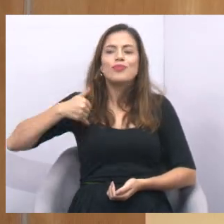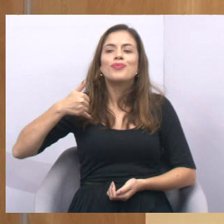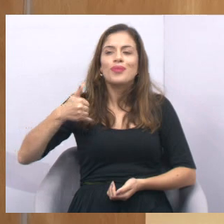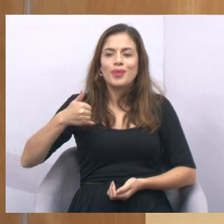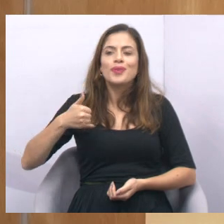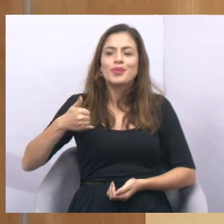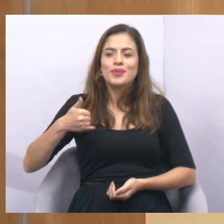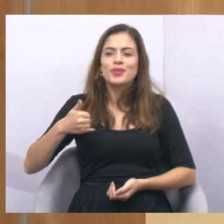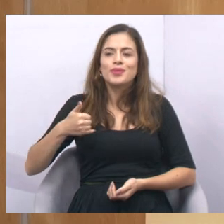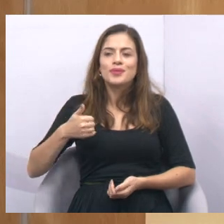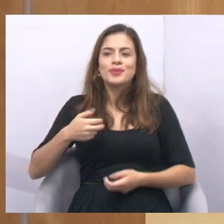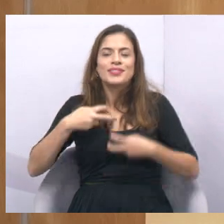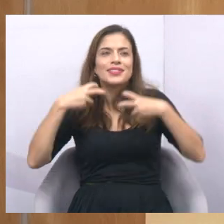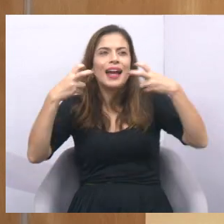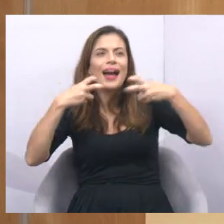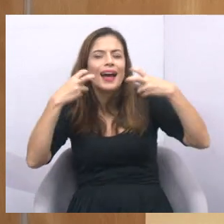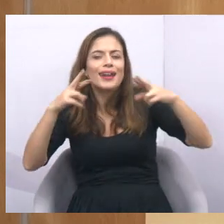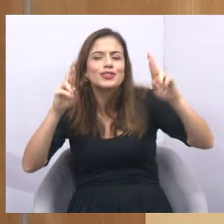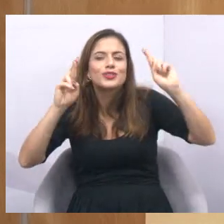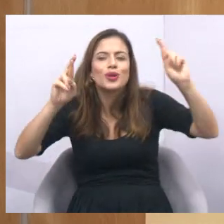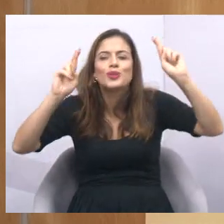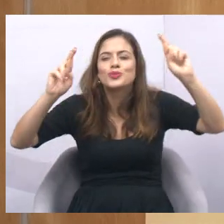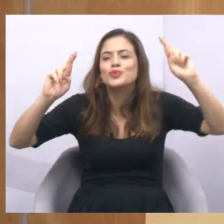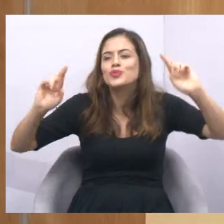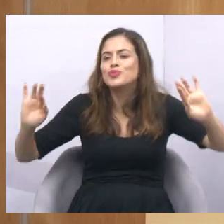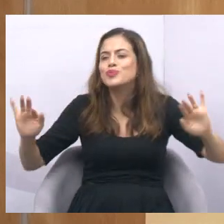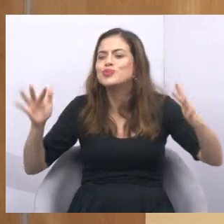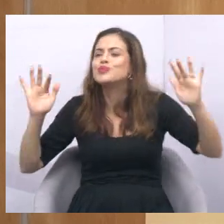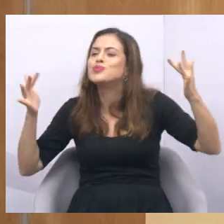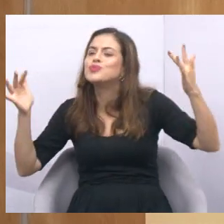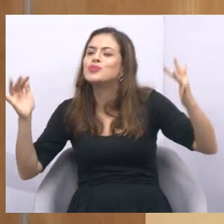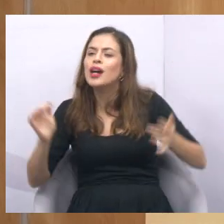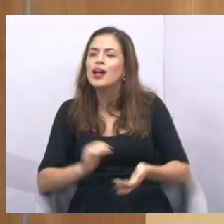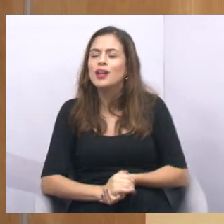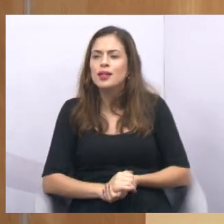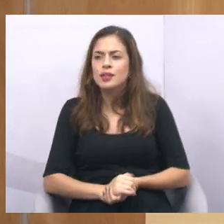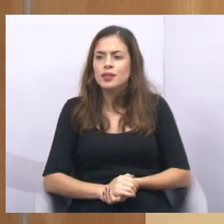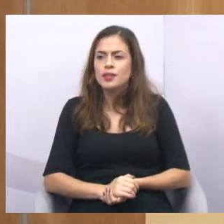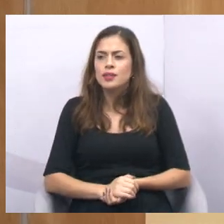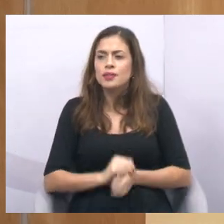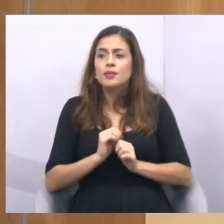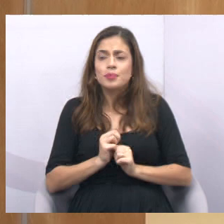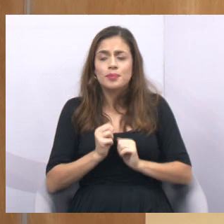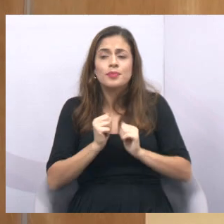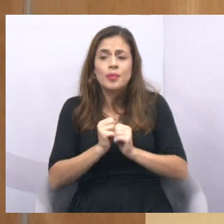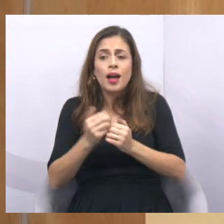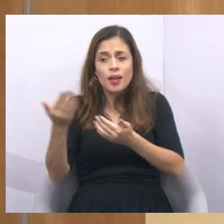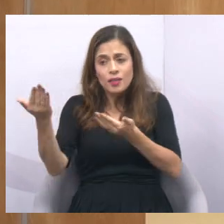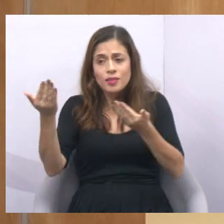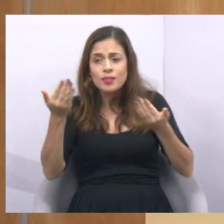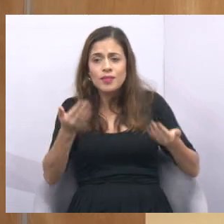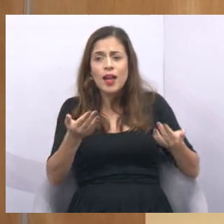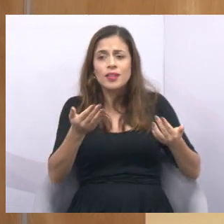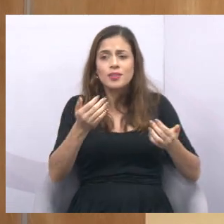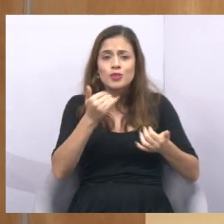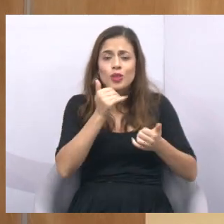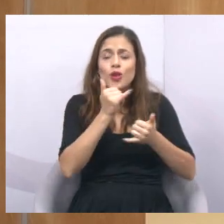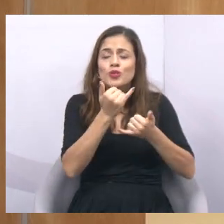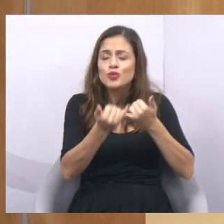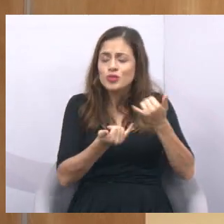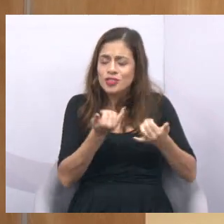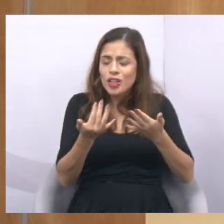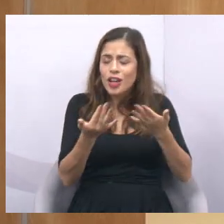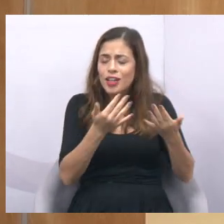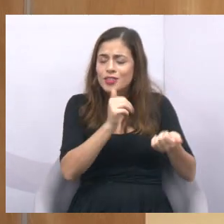onde gritamos, torcemos, vibramos com a presença desses jogadores em quadra. Aí começamos